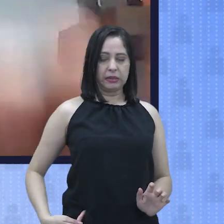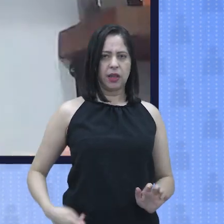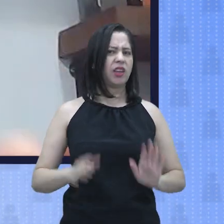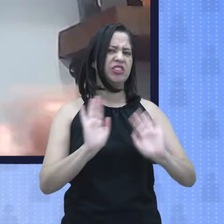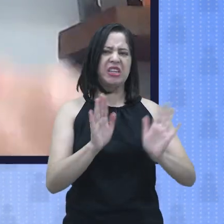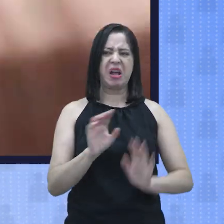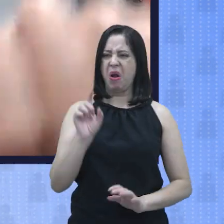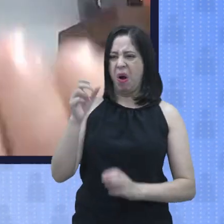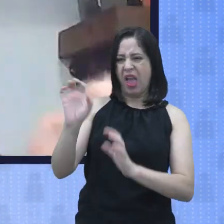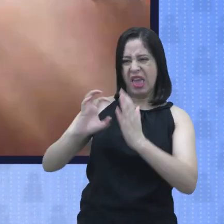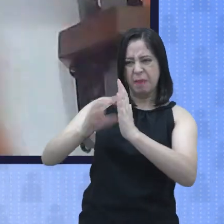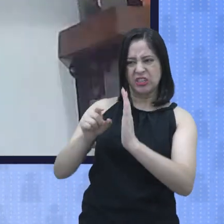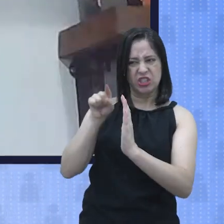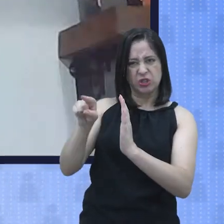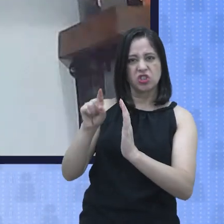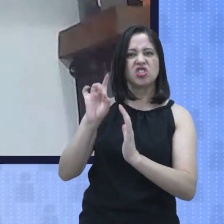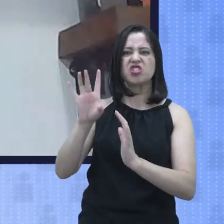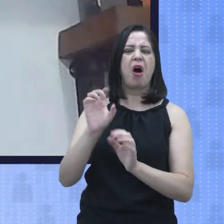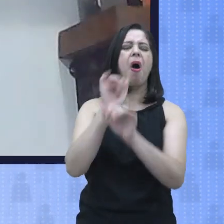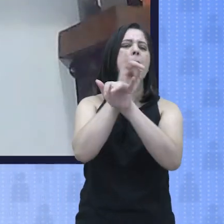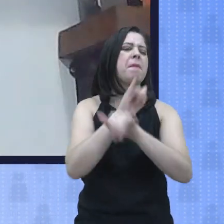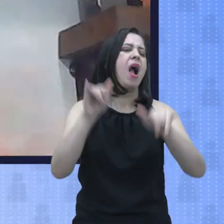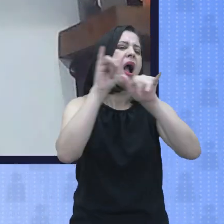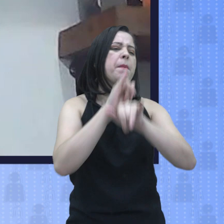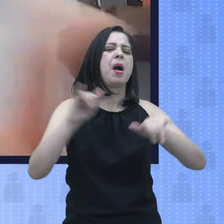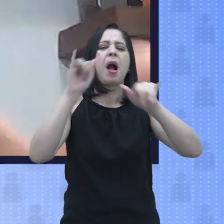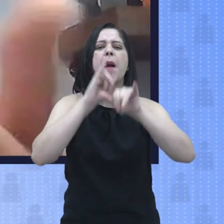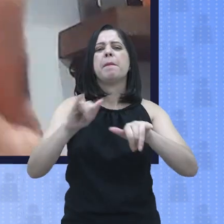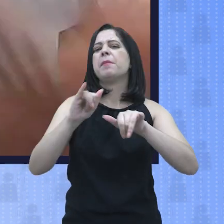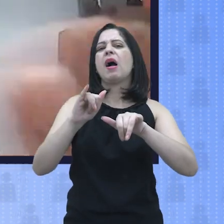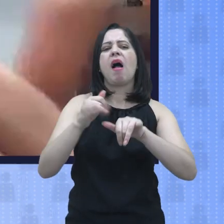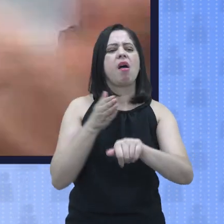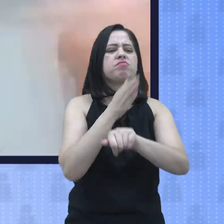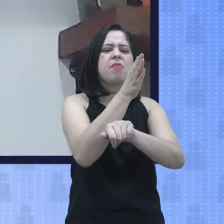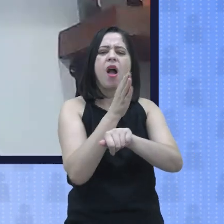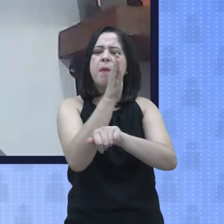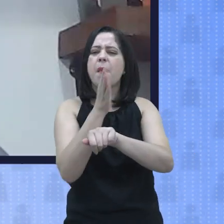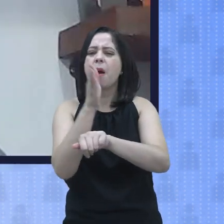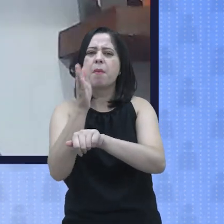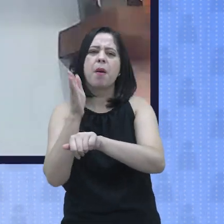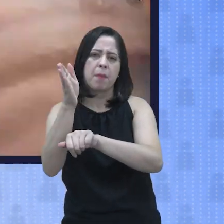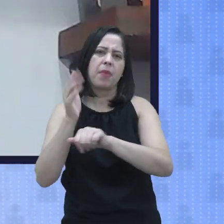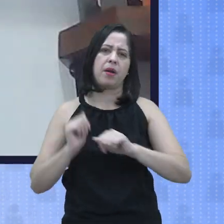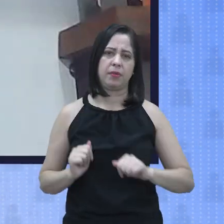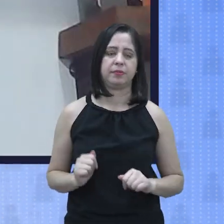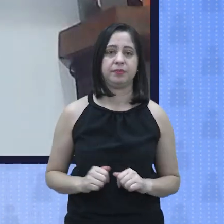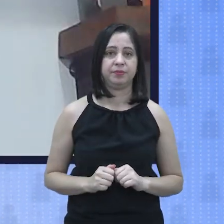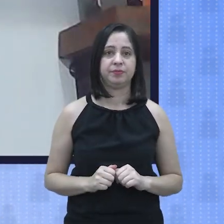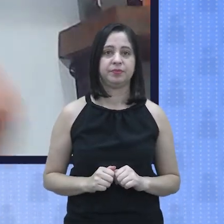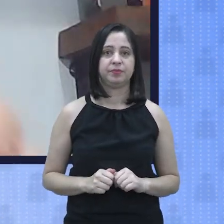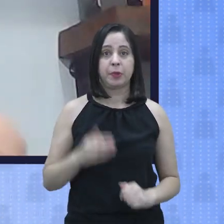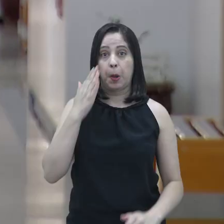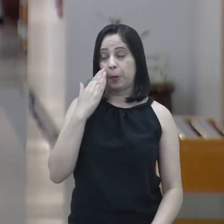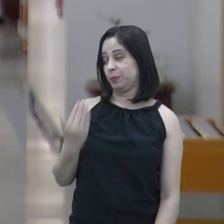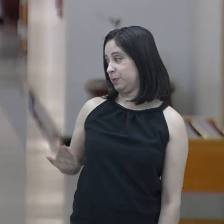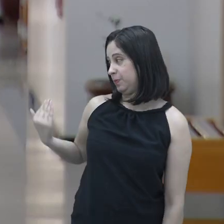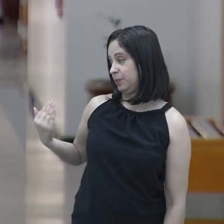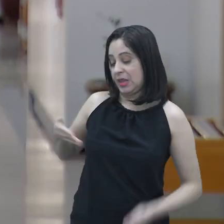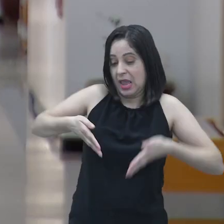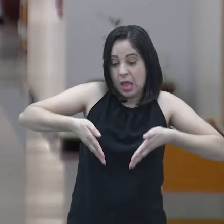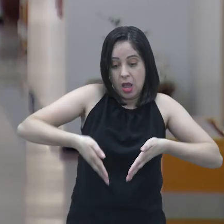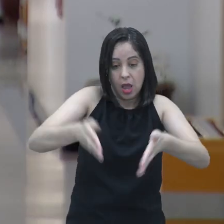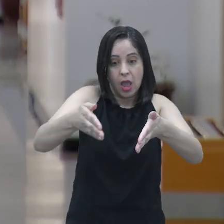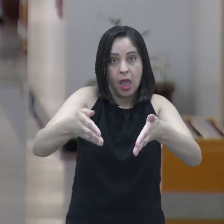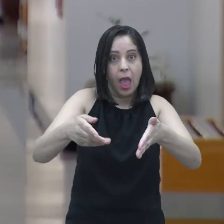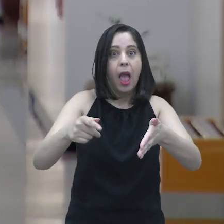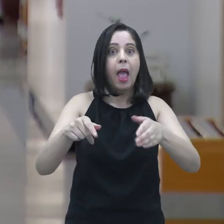estão preocupados em fazer o discurso chegar até a comunidade aonde eles agem, aonde eles estão fincados. Esse